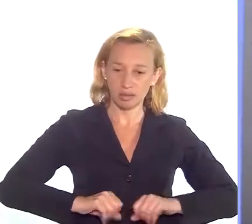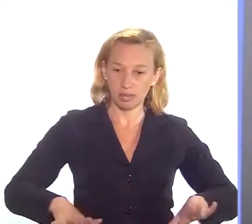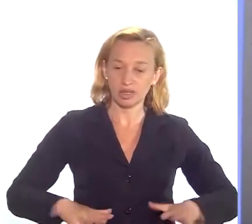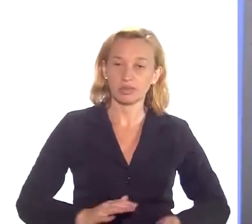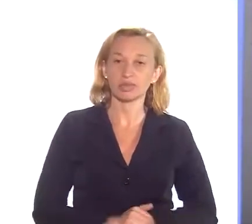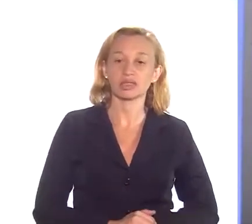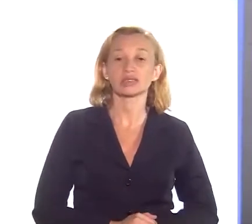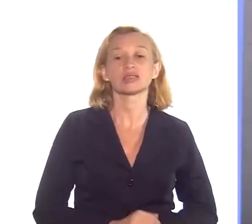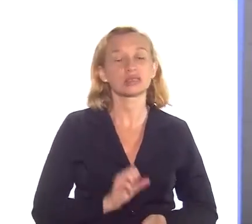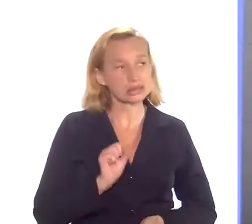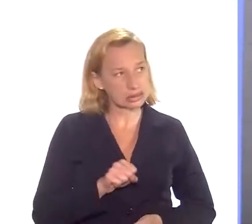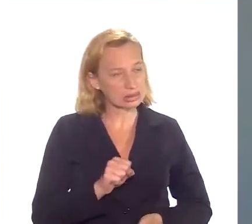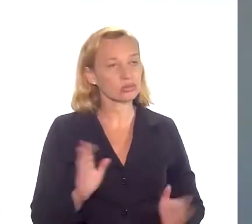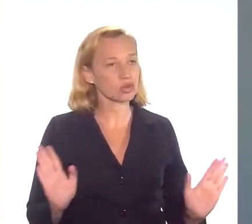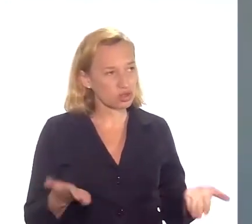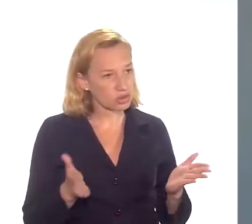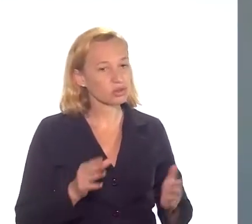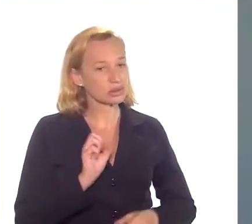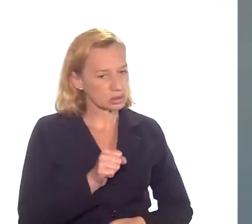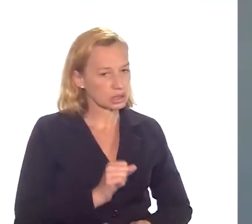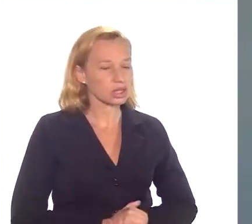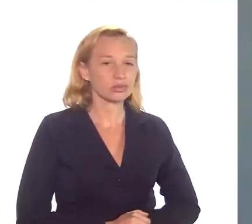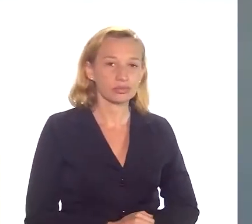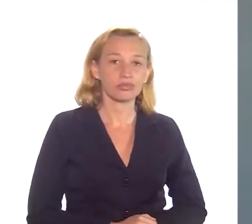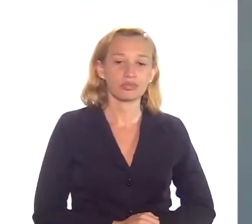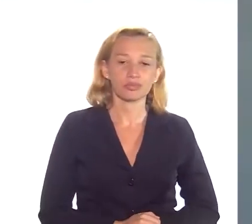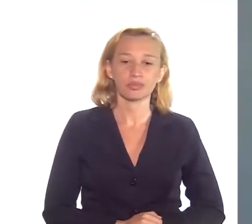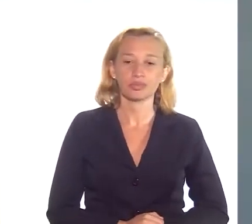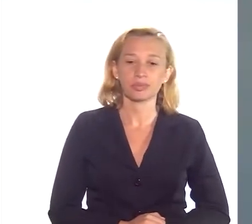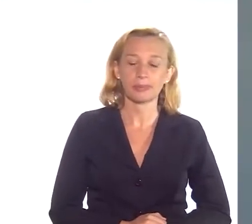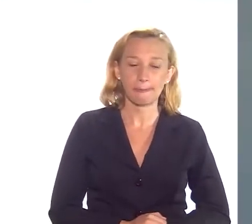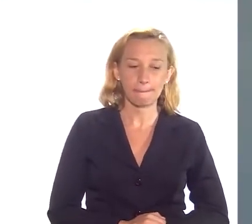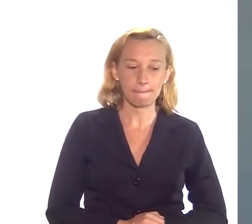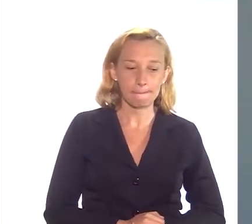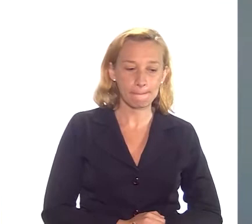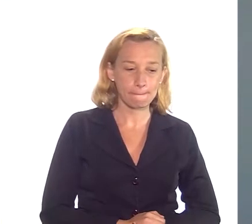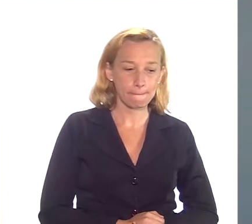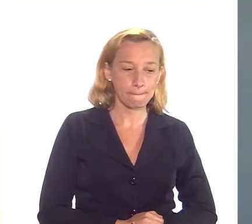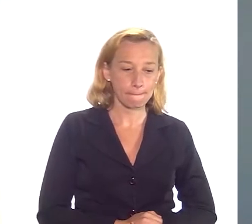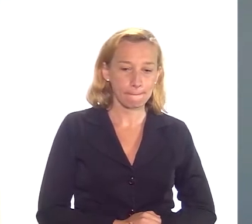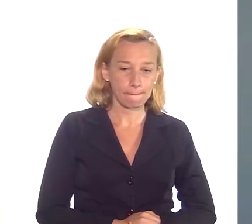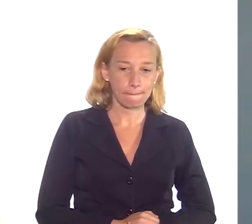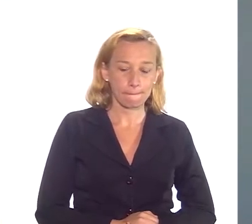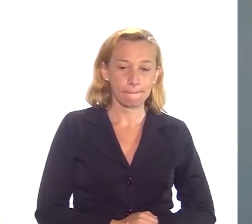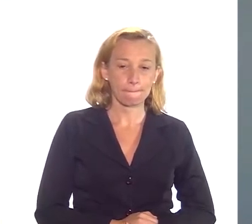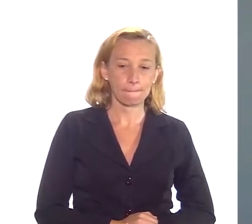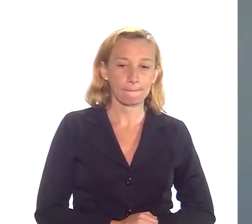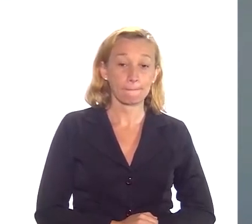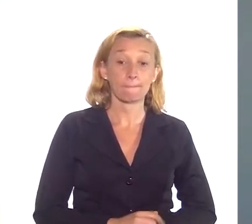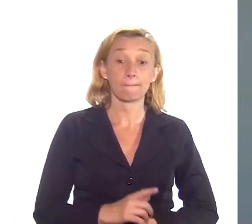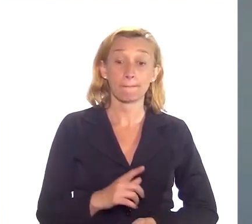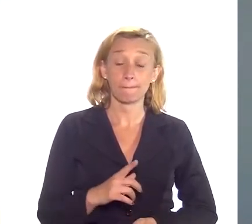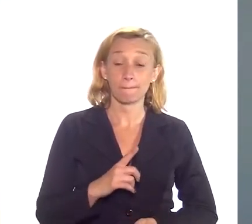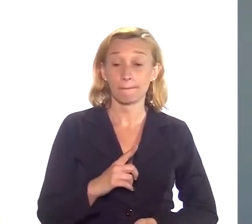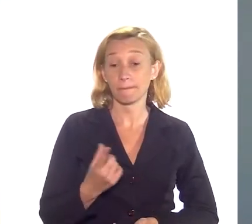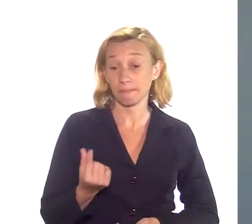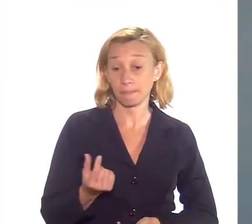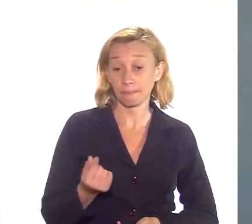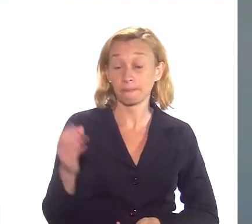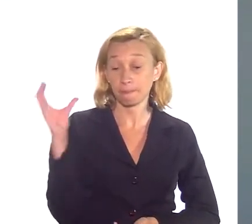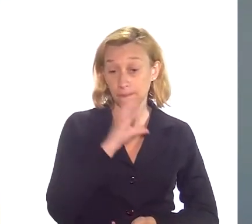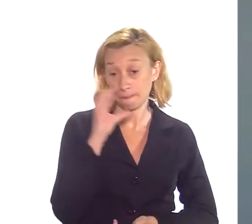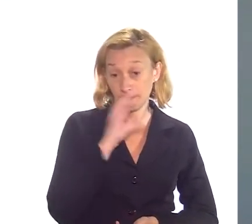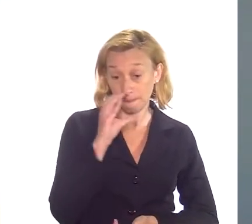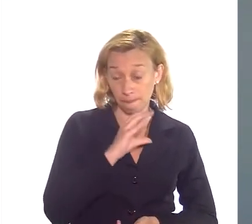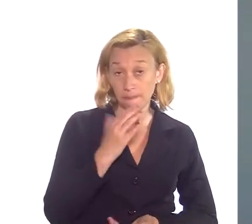pós-pandemia, né? A gente ainda está na pandemia. Claro, acho que motivador sim, né? Eu acho que até por ter que lidar com o próprio